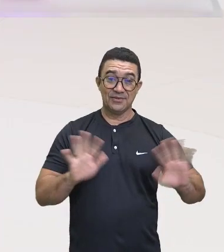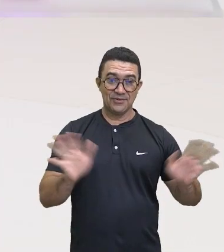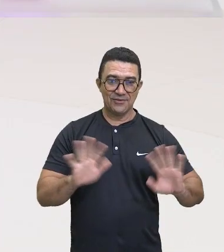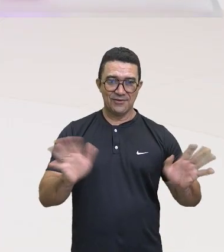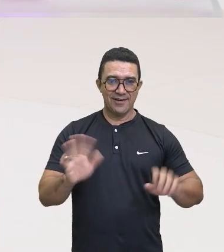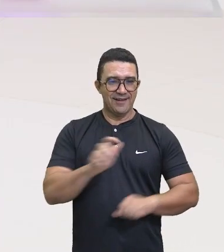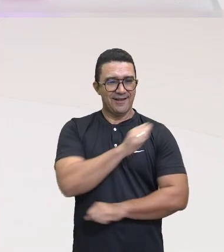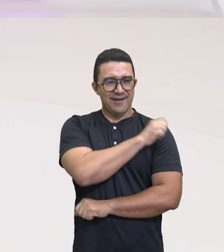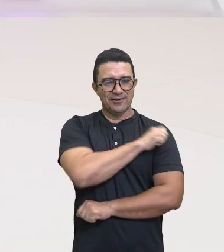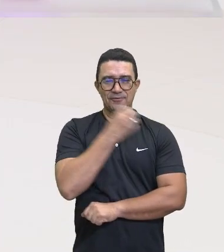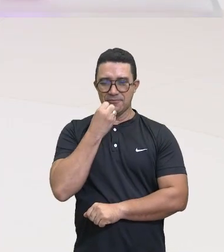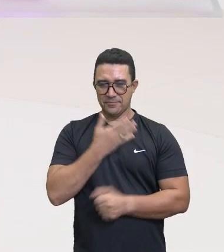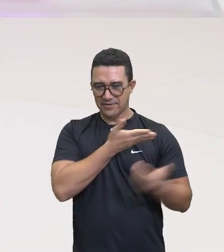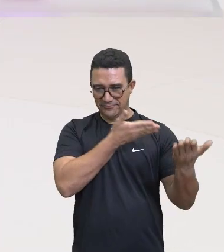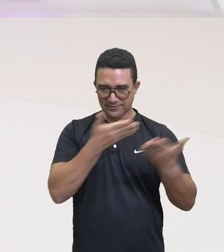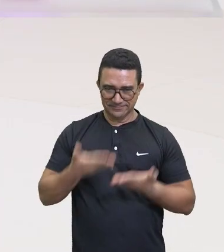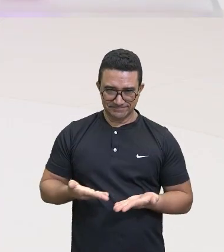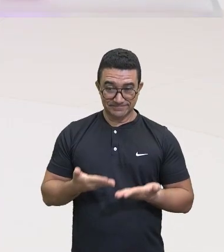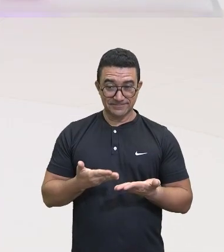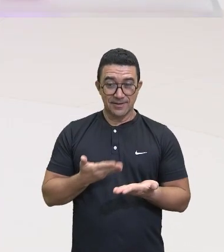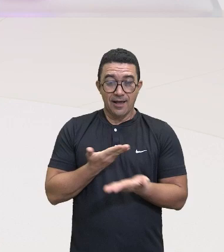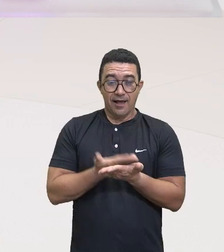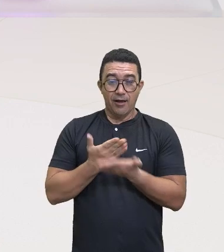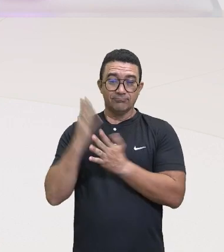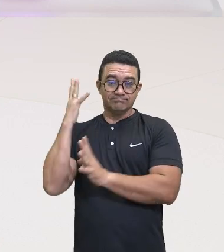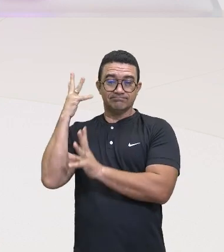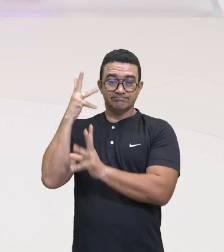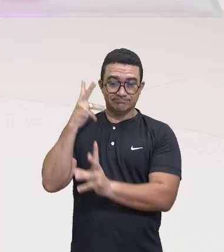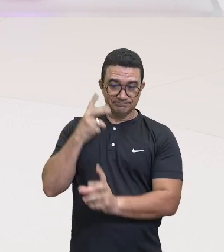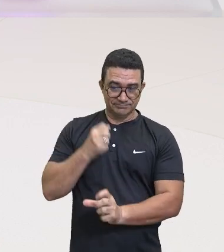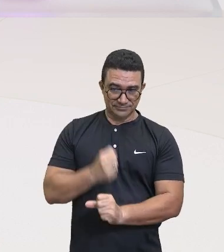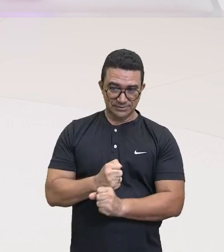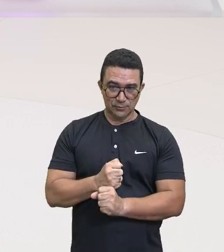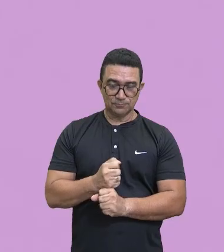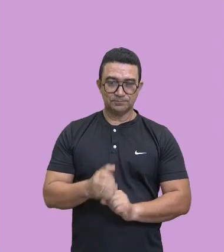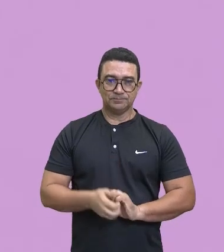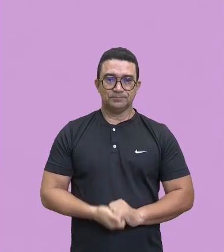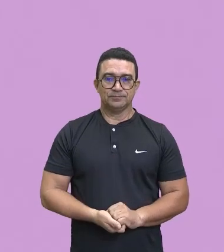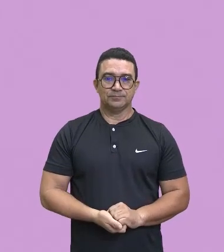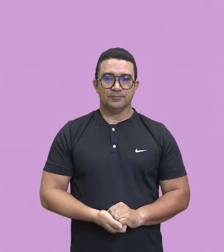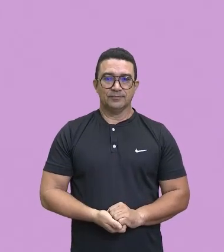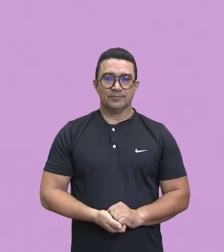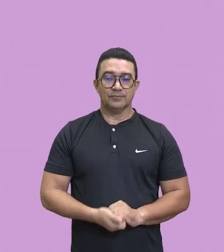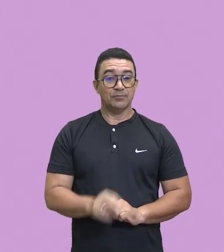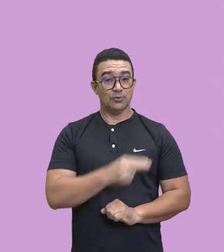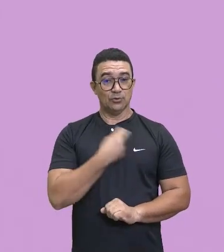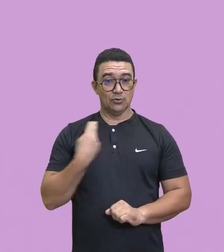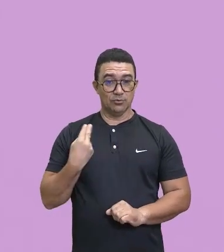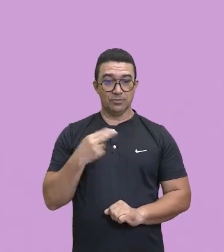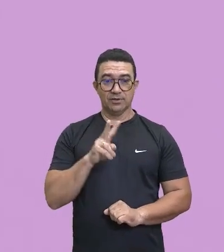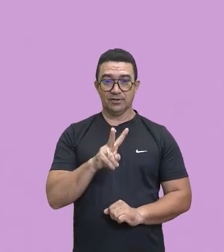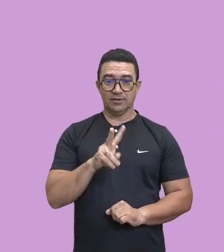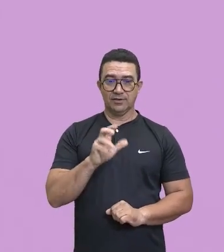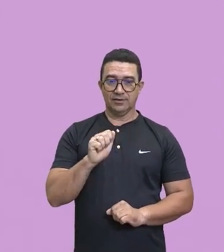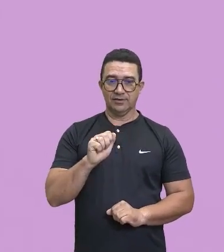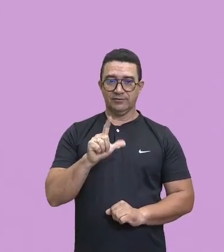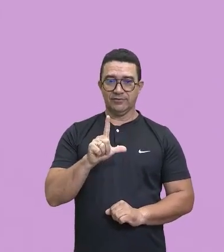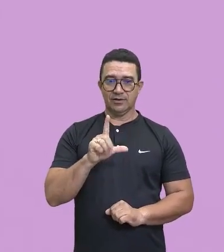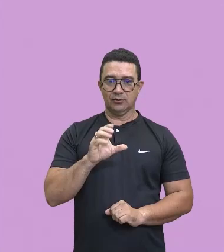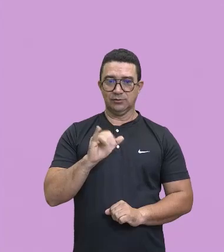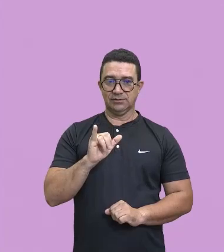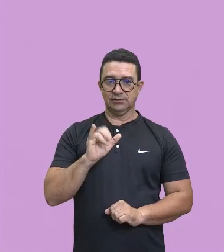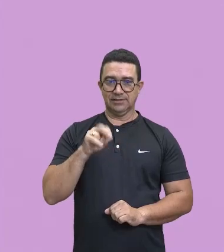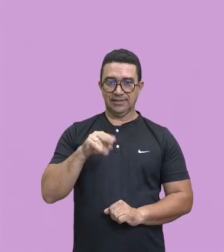Olá, sejam bem-vindos à nossa revisão da unidade 3. Eu sou a professora Valcineide Malta